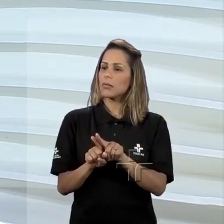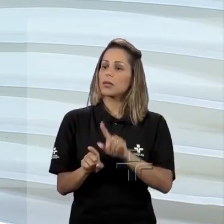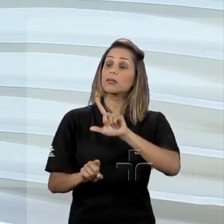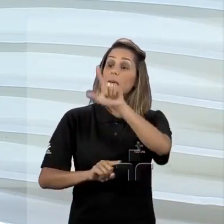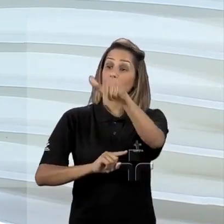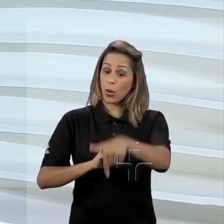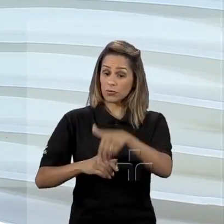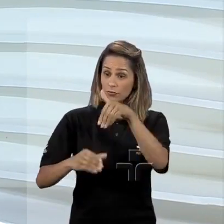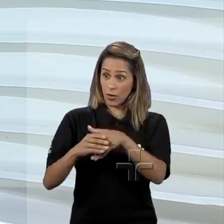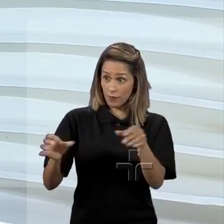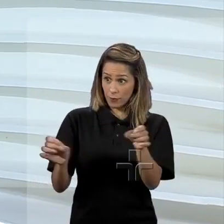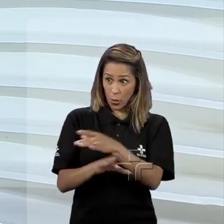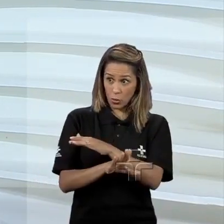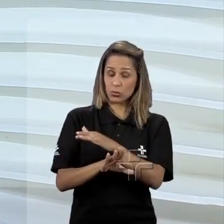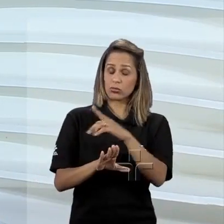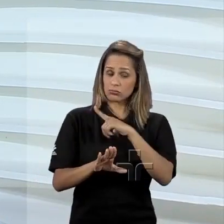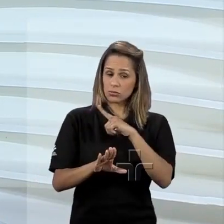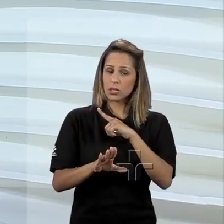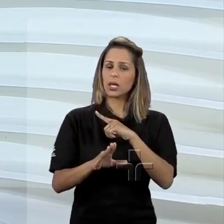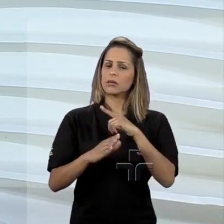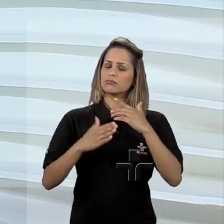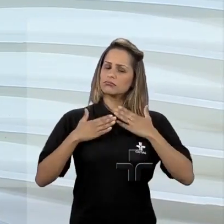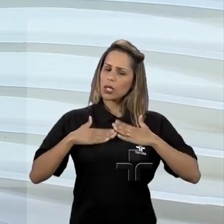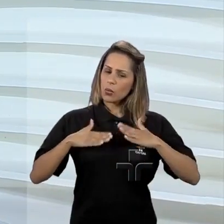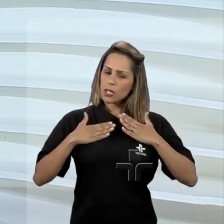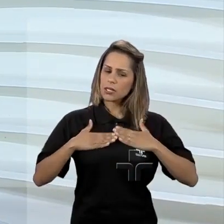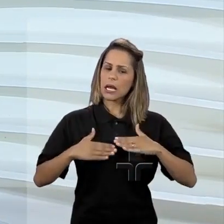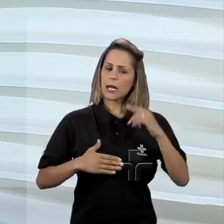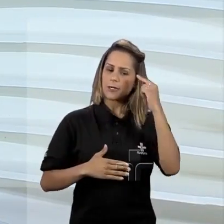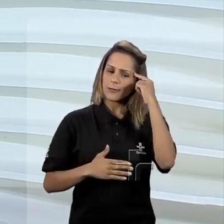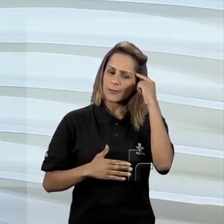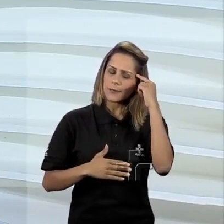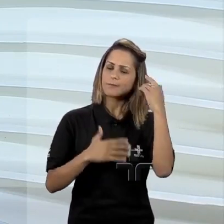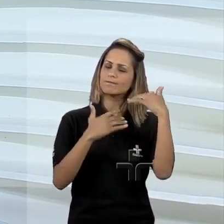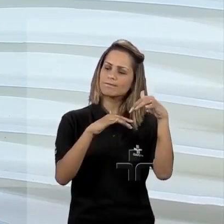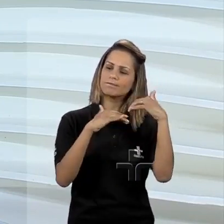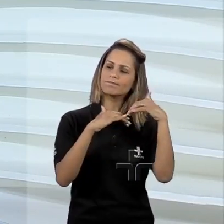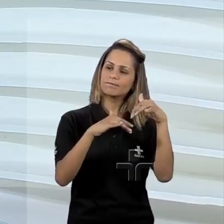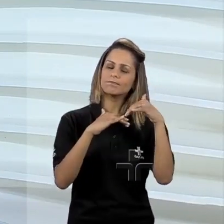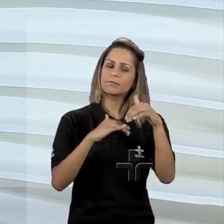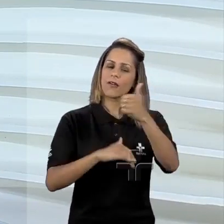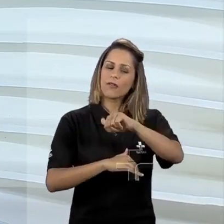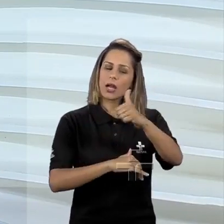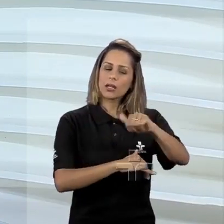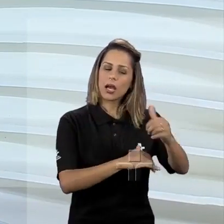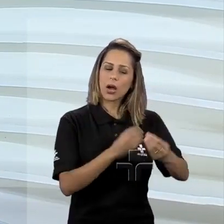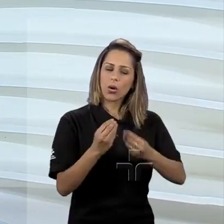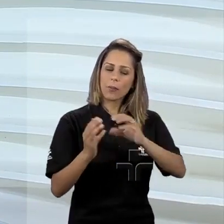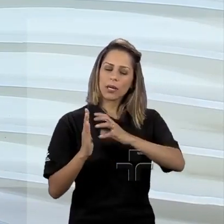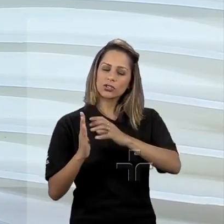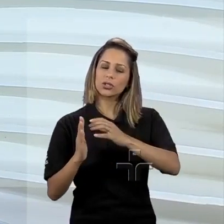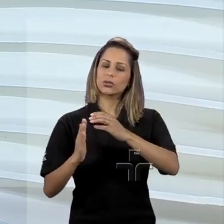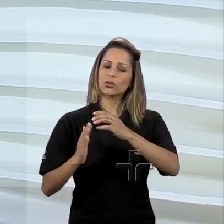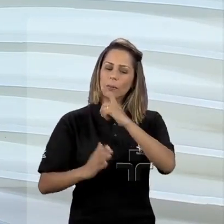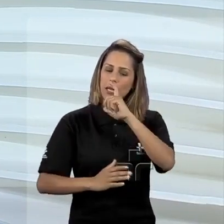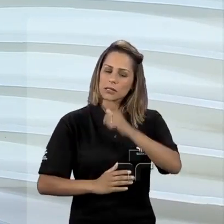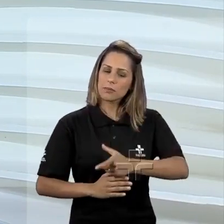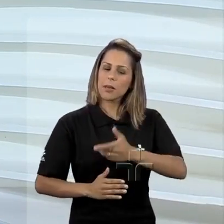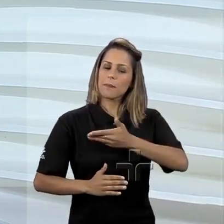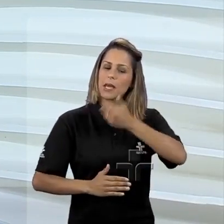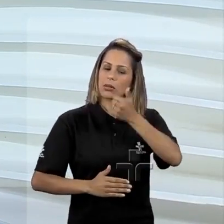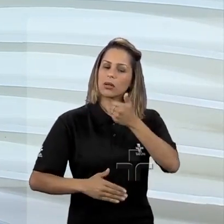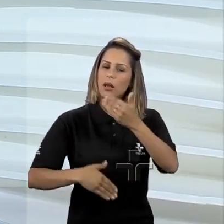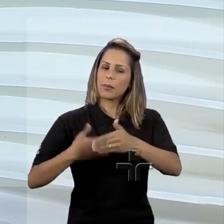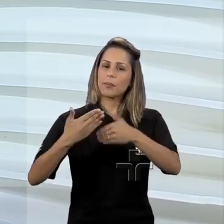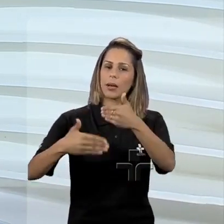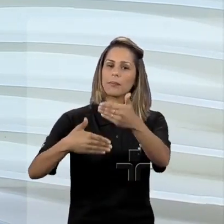tranquilidade, com equilíbrio, com serenidade, para verificar aonde o PSDB pode ser melhor daqui para frente, utilizando todos os seus